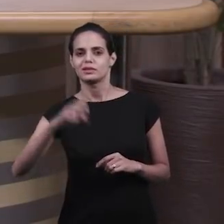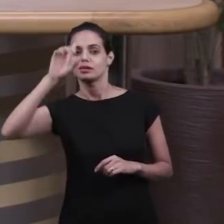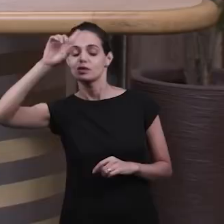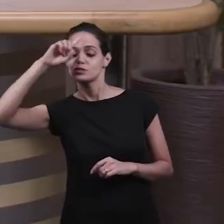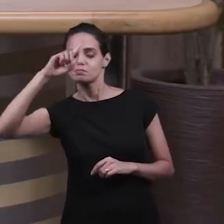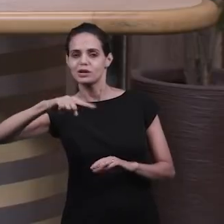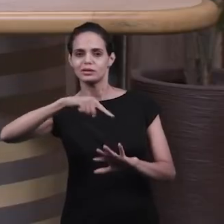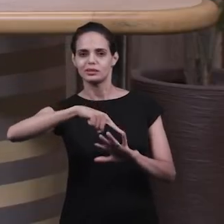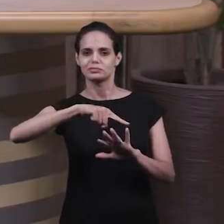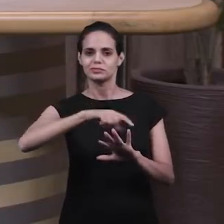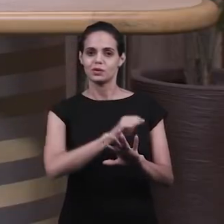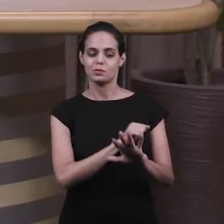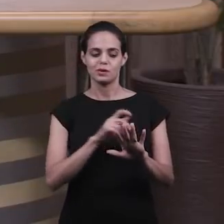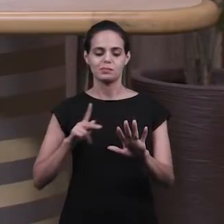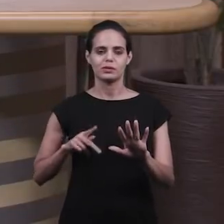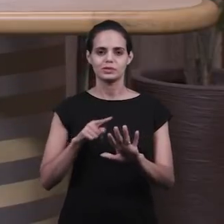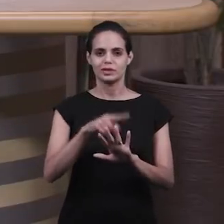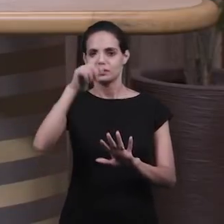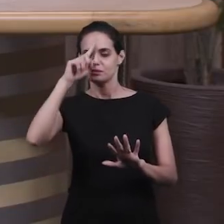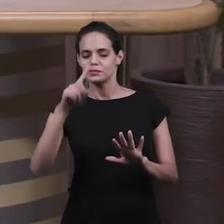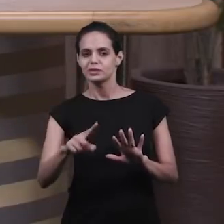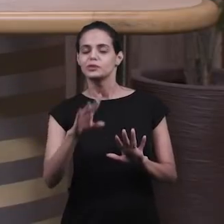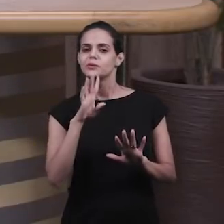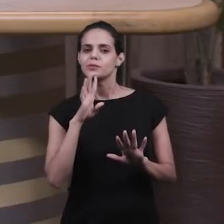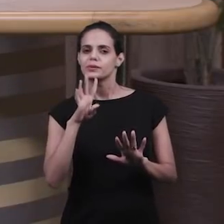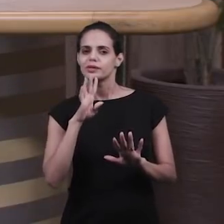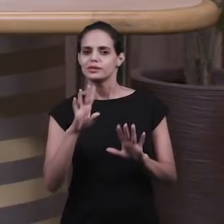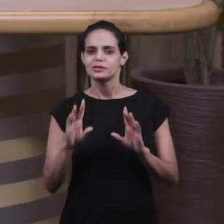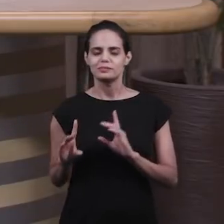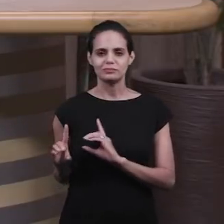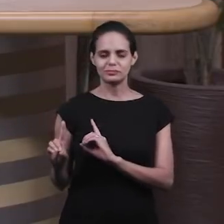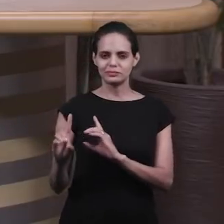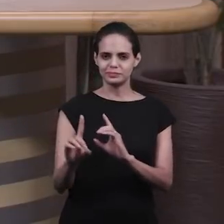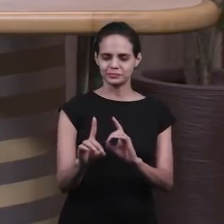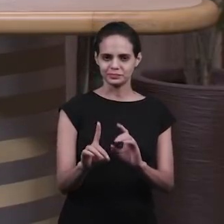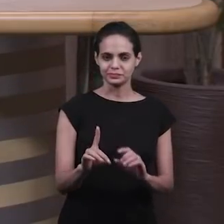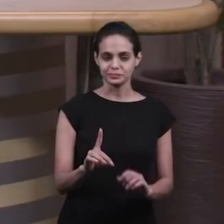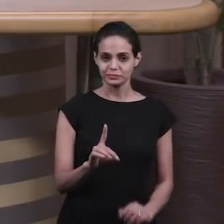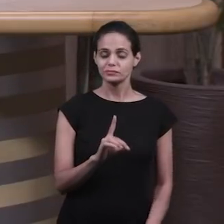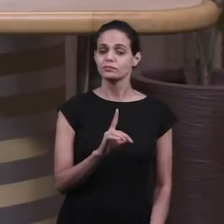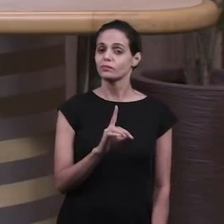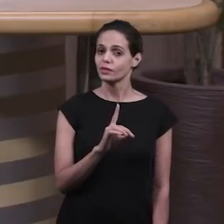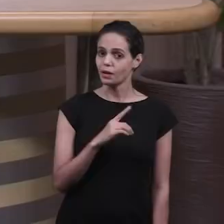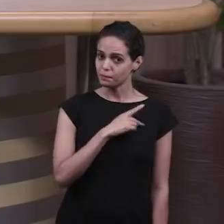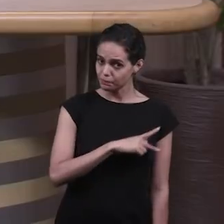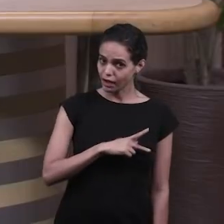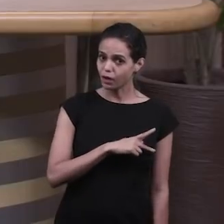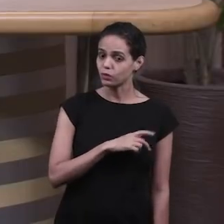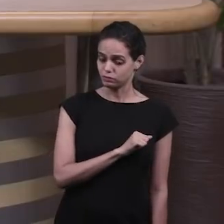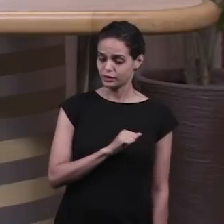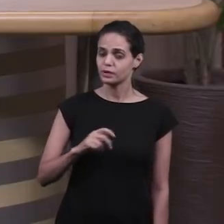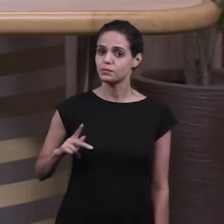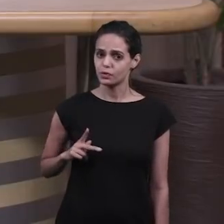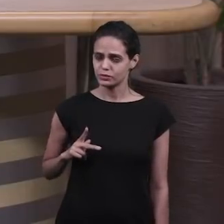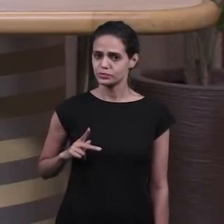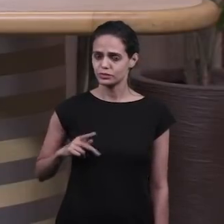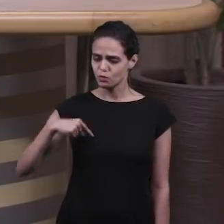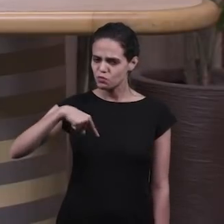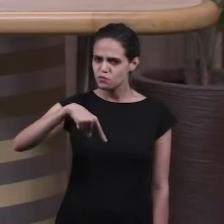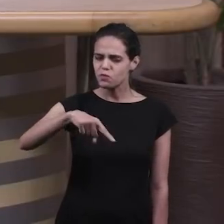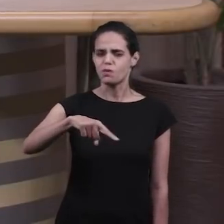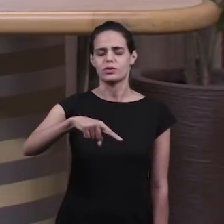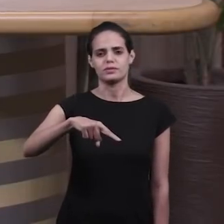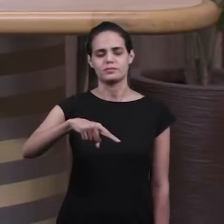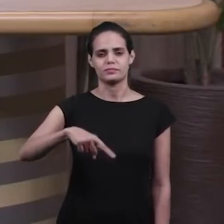Ele é enviado, ele conhece a doutrina, aquilo que Paulo foi, apóstolo dos gentios. Os outros foram apóstolos também, Pedro